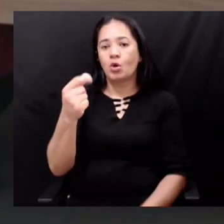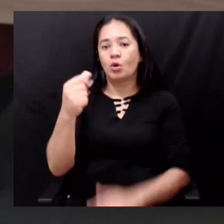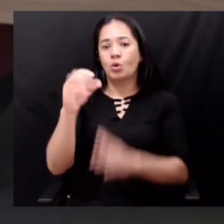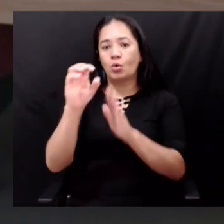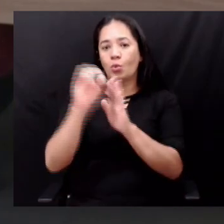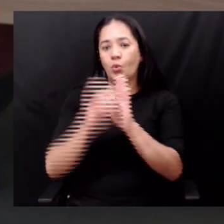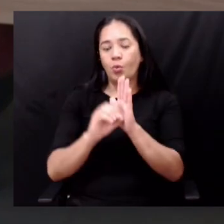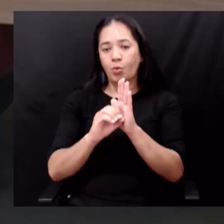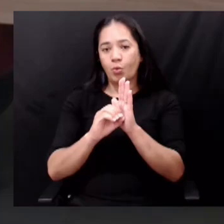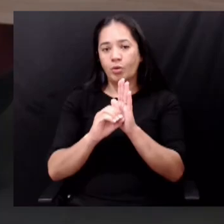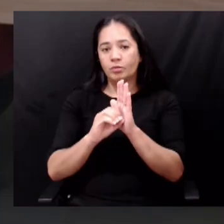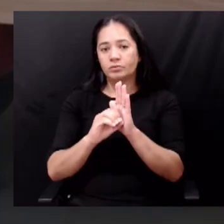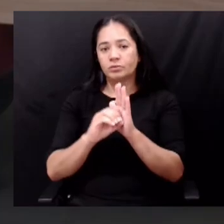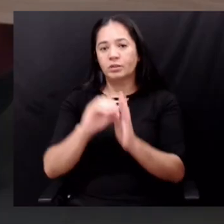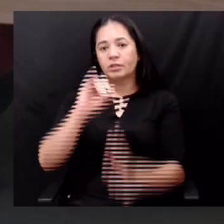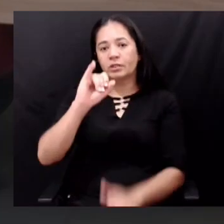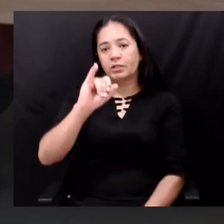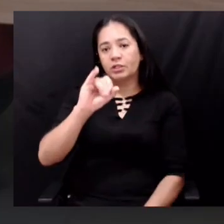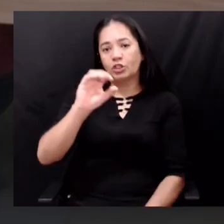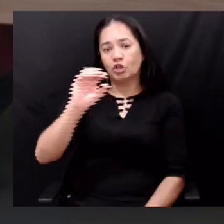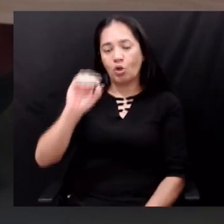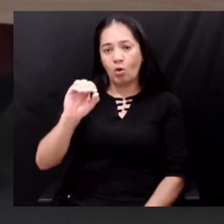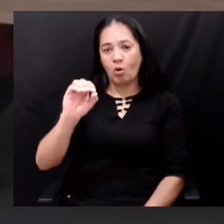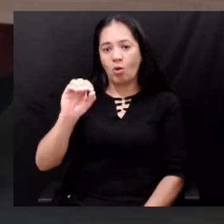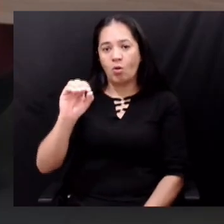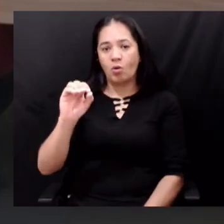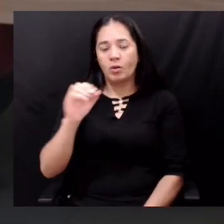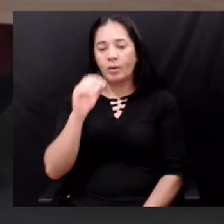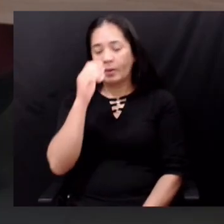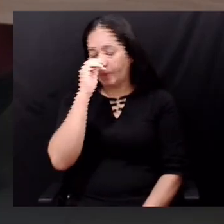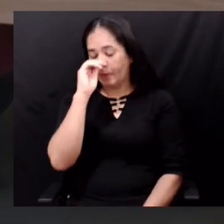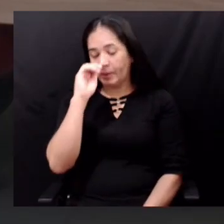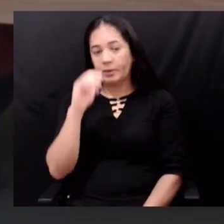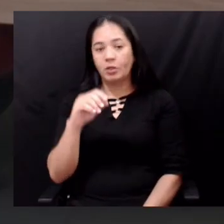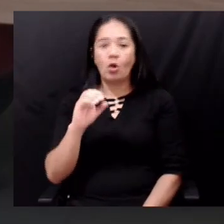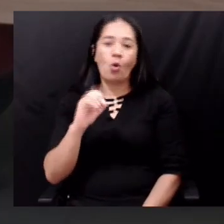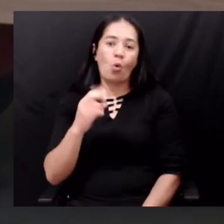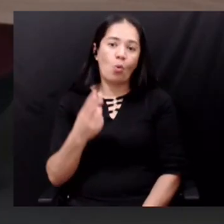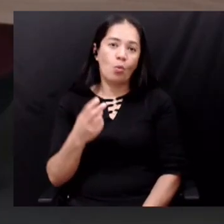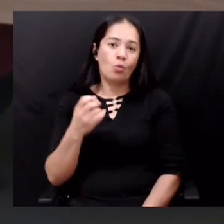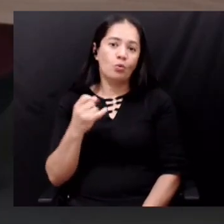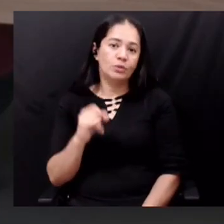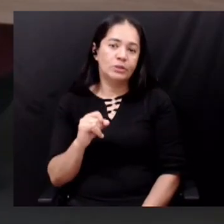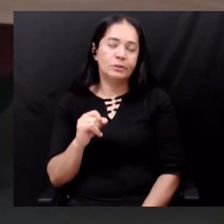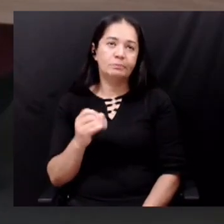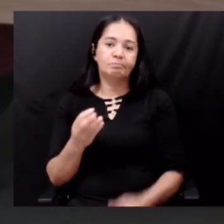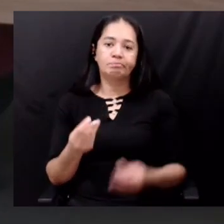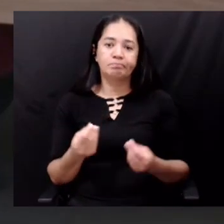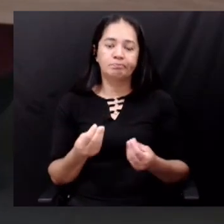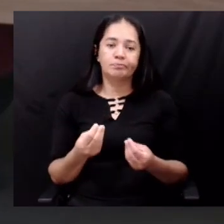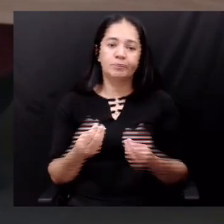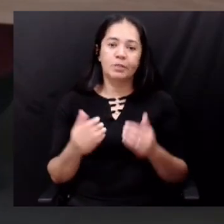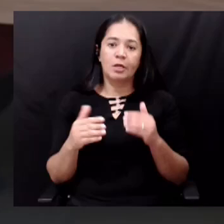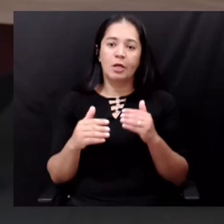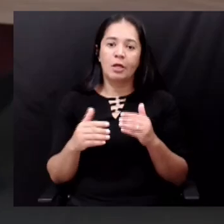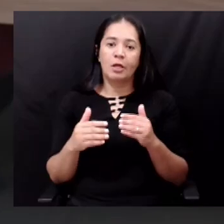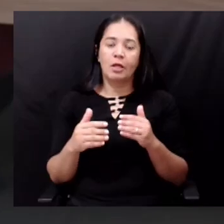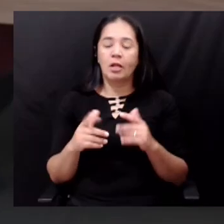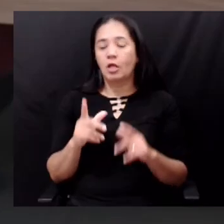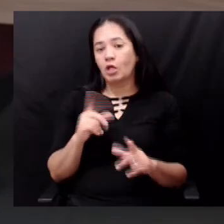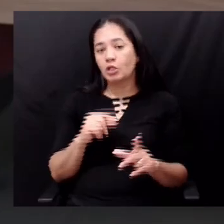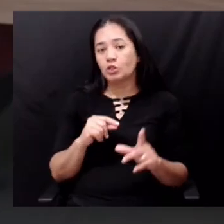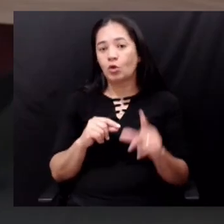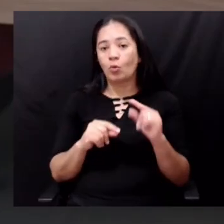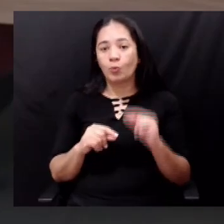IO receber, ou de si, eventualmente, caso ela concorra e seja eleita, ou do